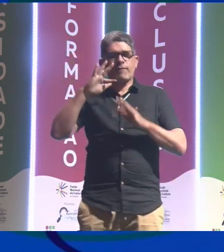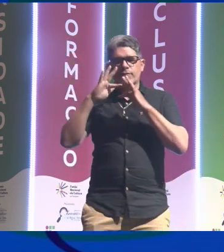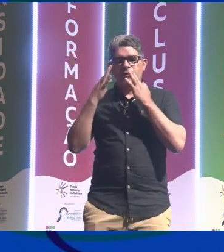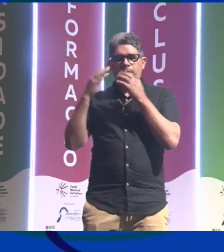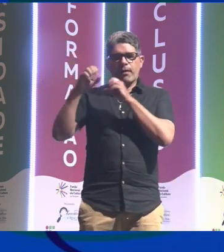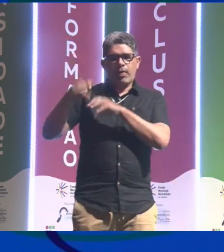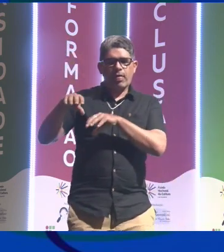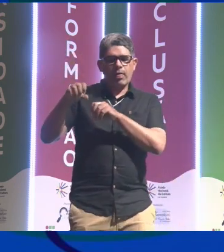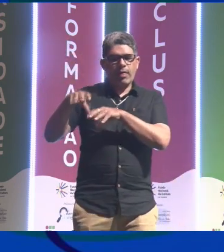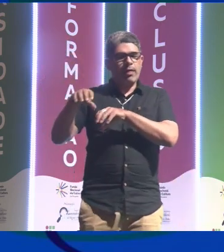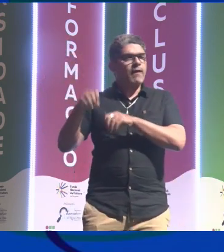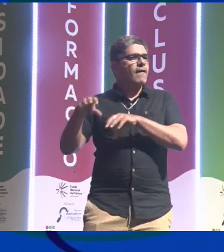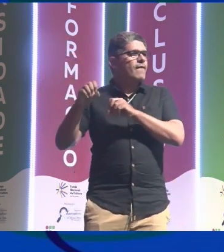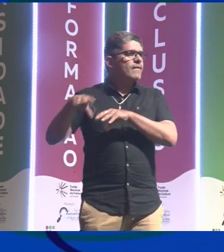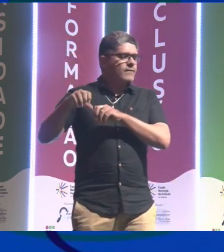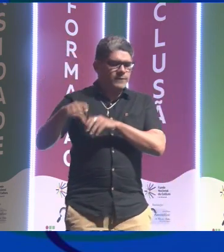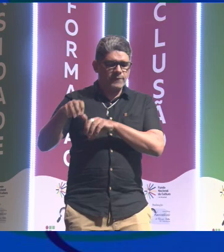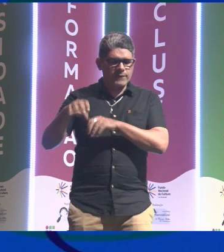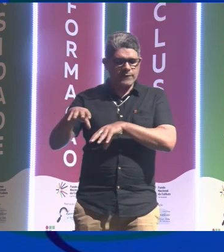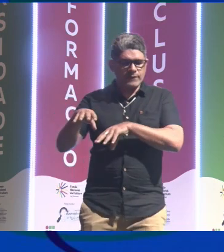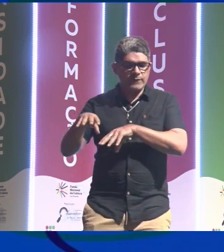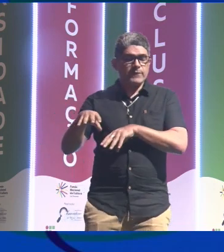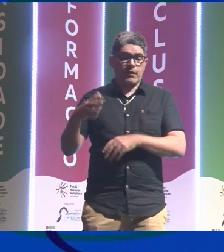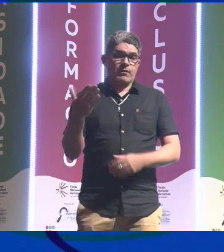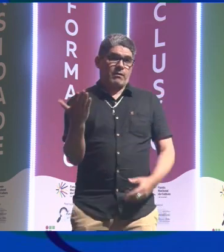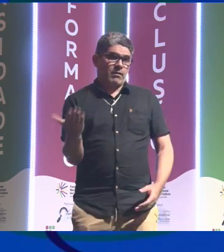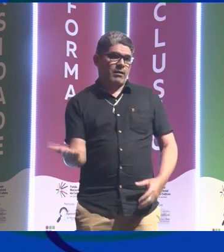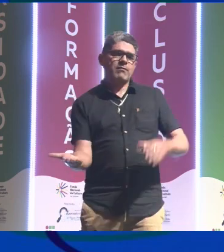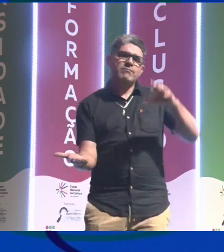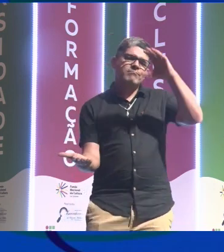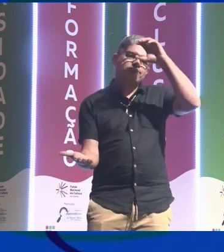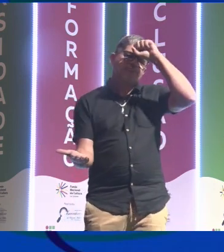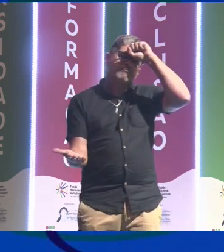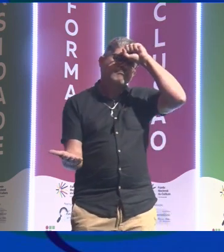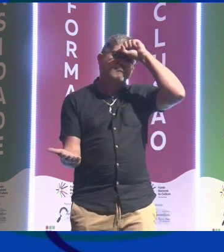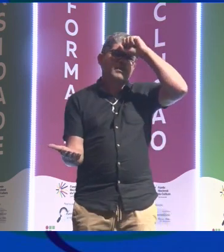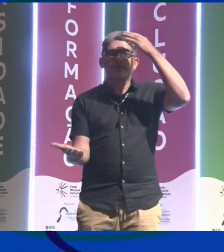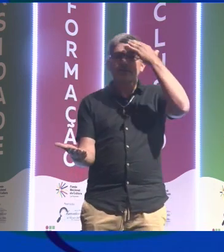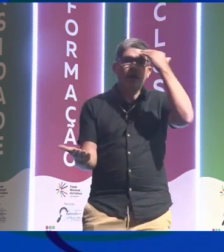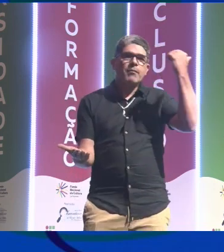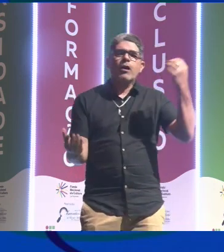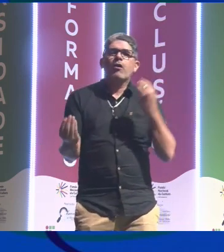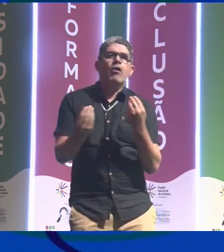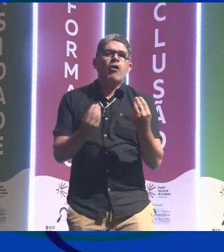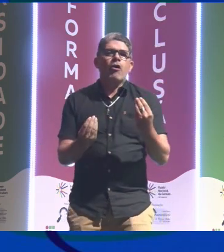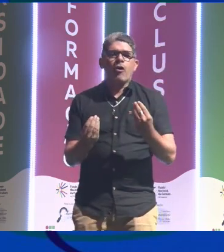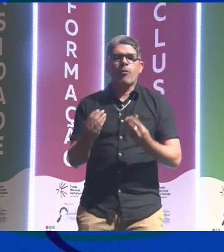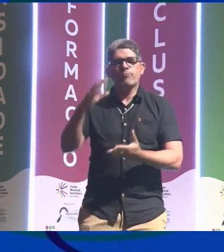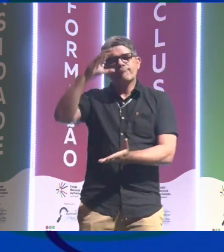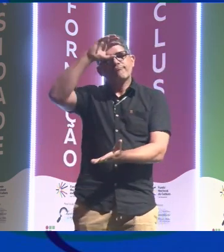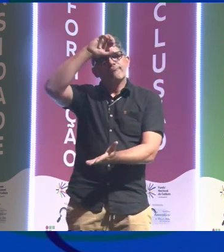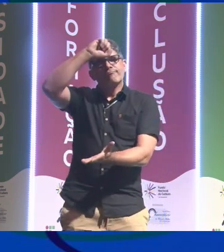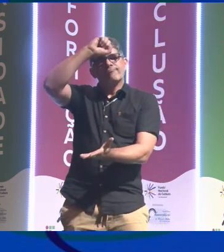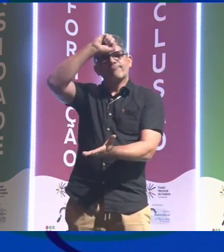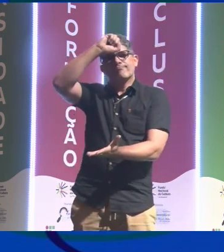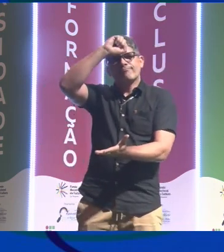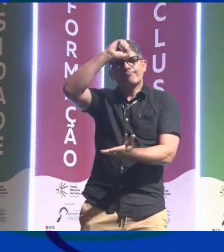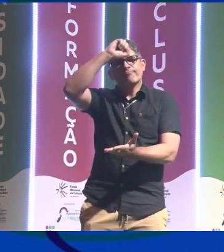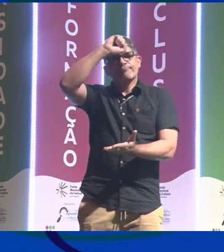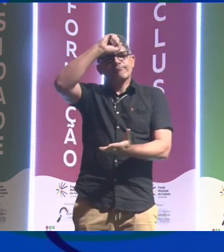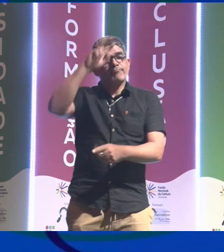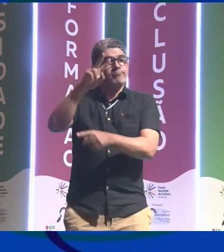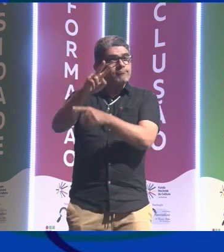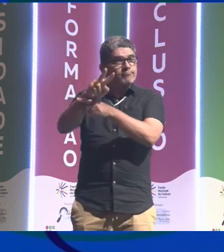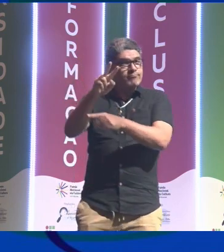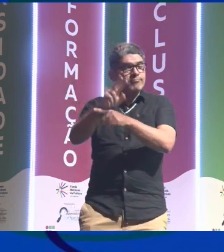pai, amigo, parente. E o saber de um agente como um bom aprendiz preservava